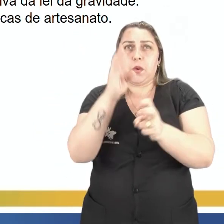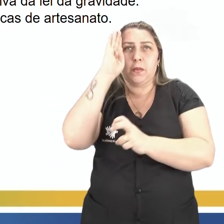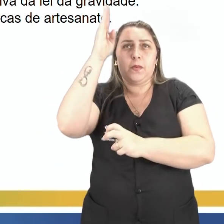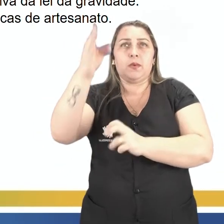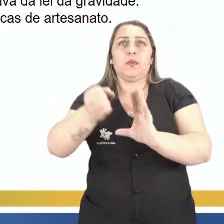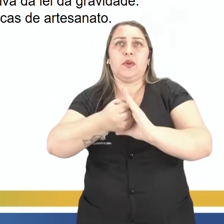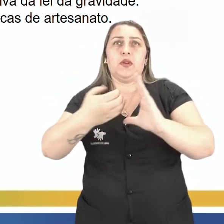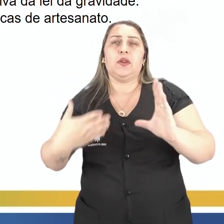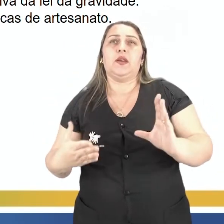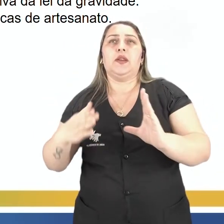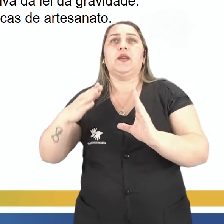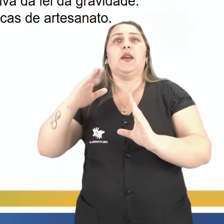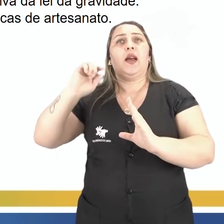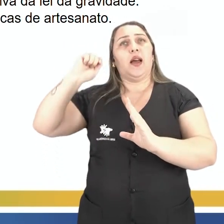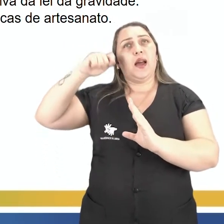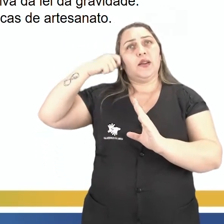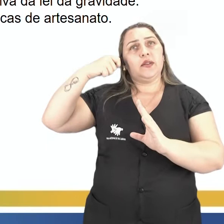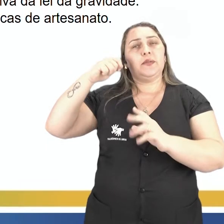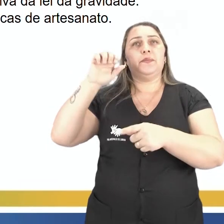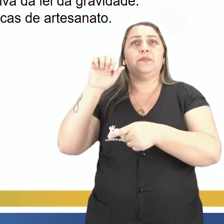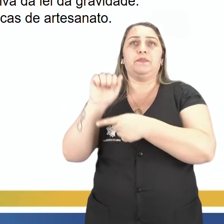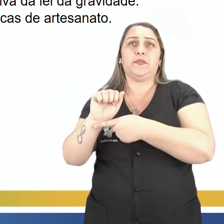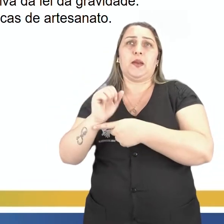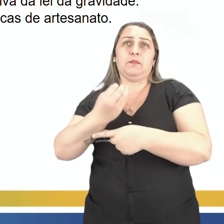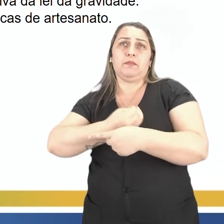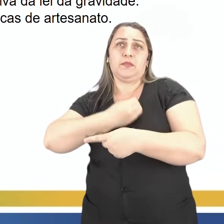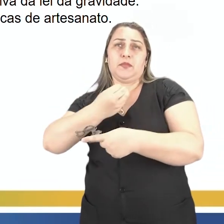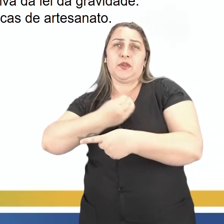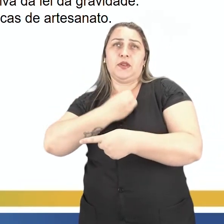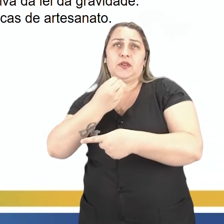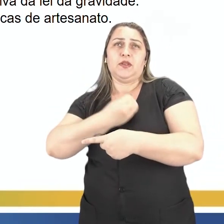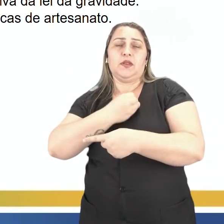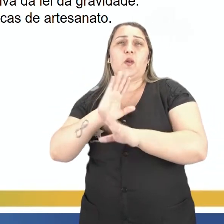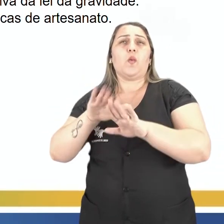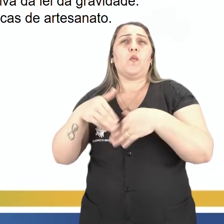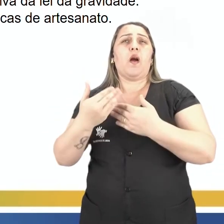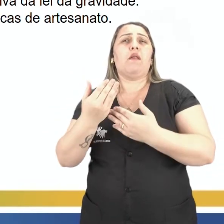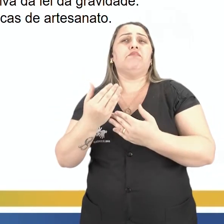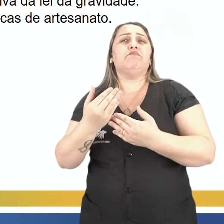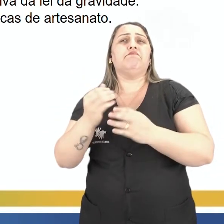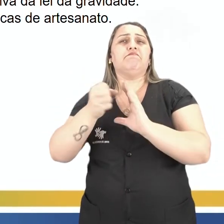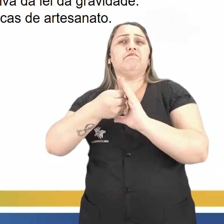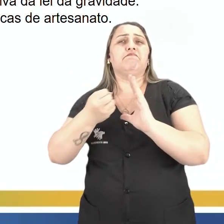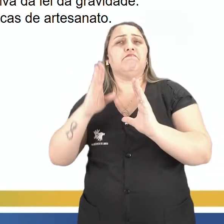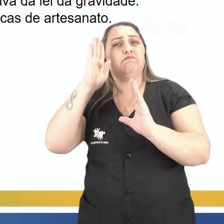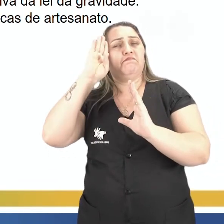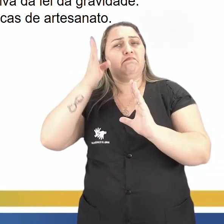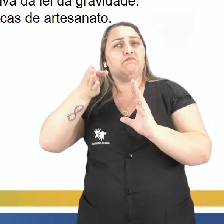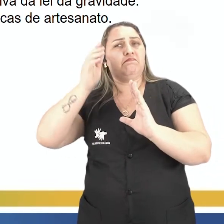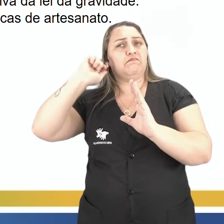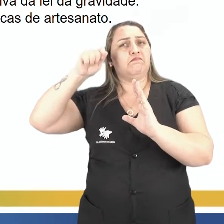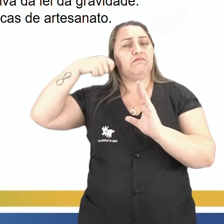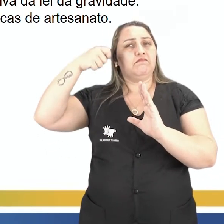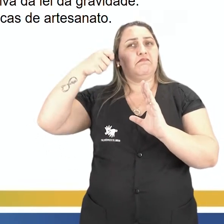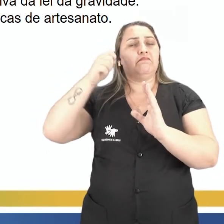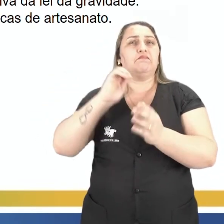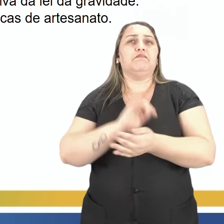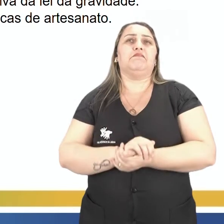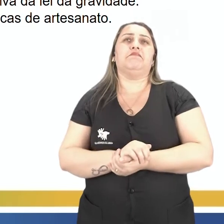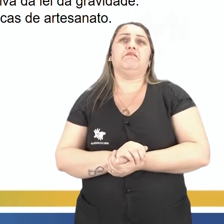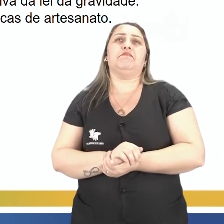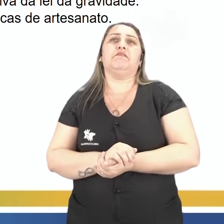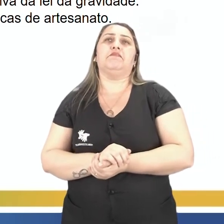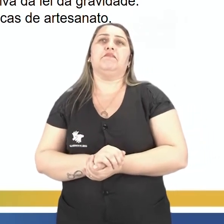principal característica artística a... Qual é a principal característica artística que esse artista